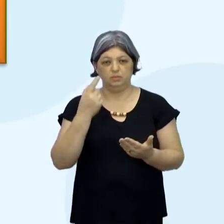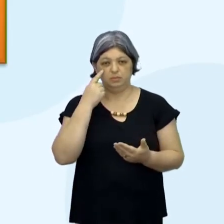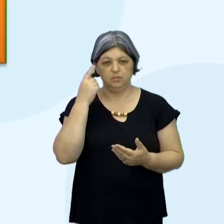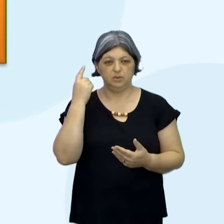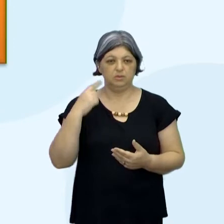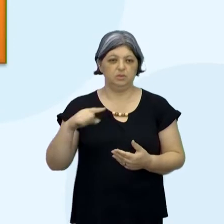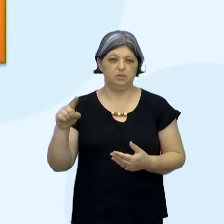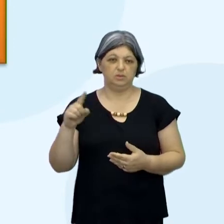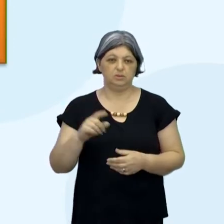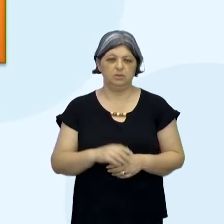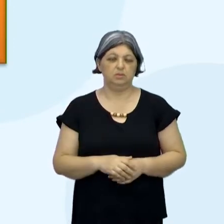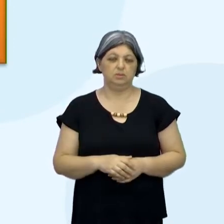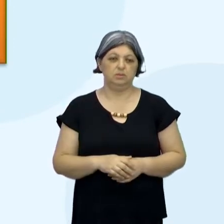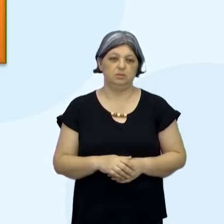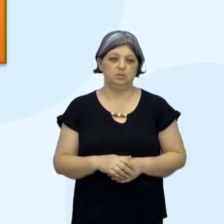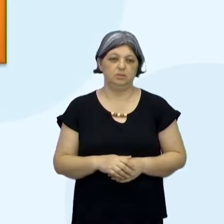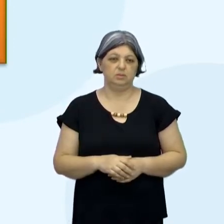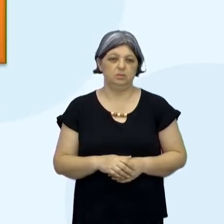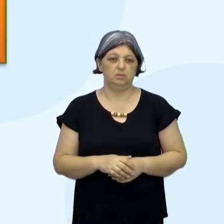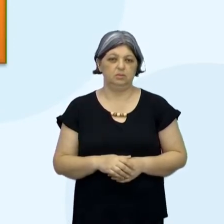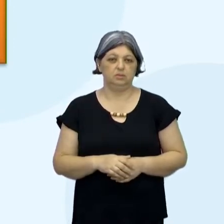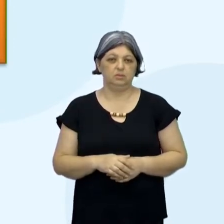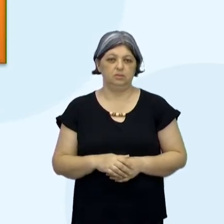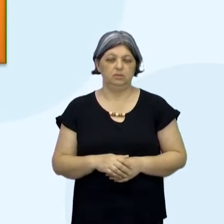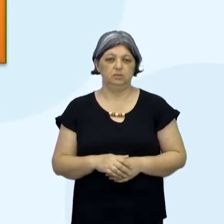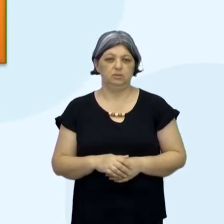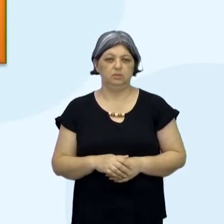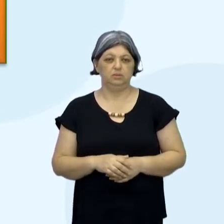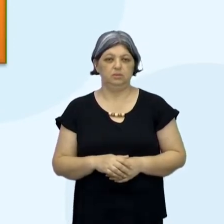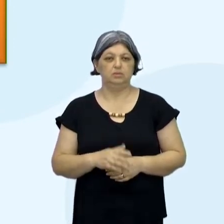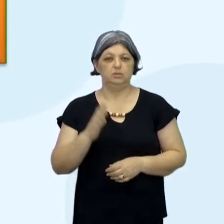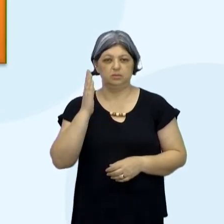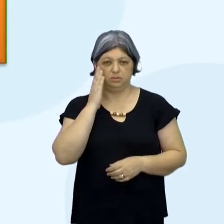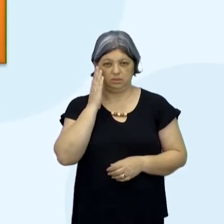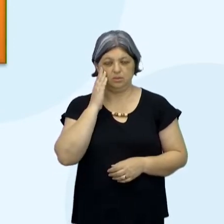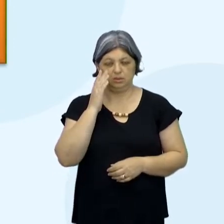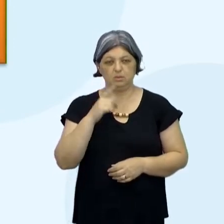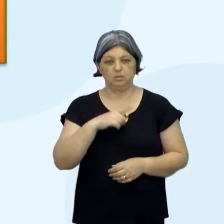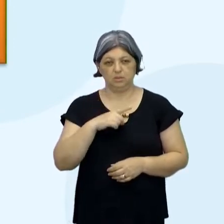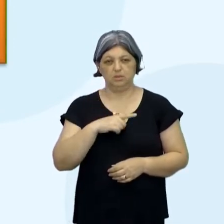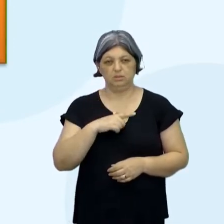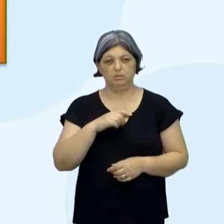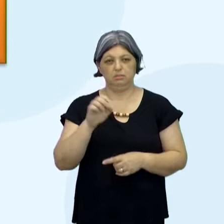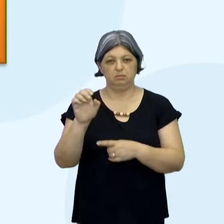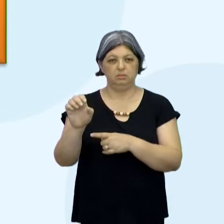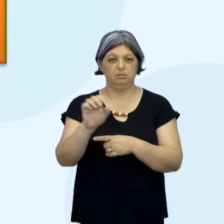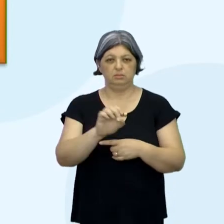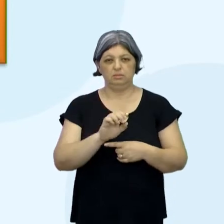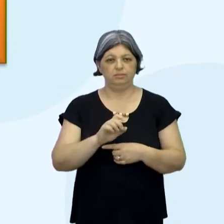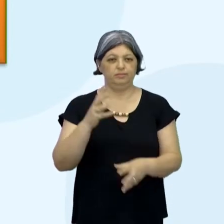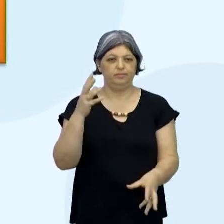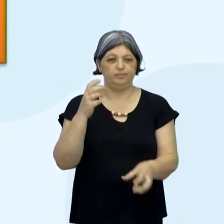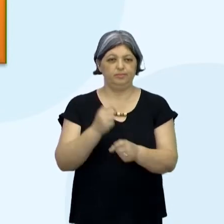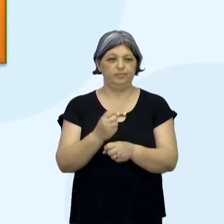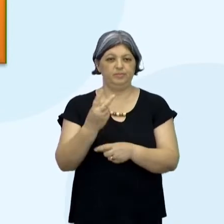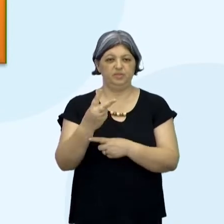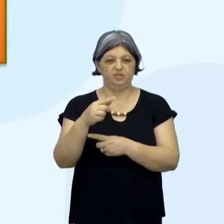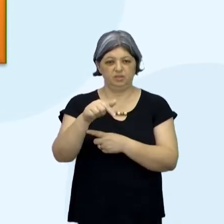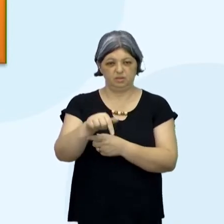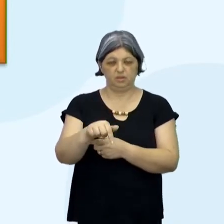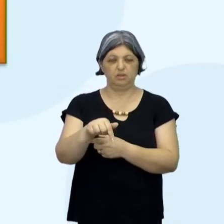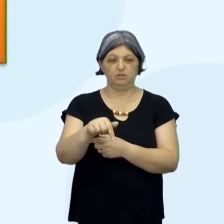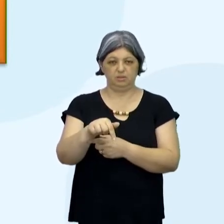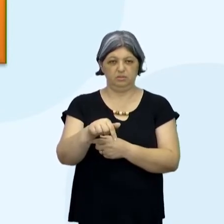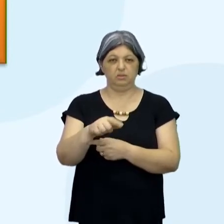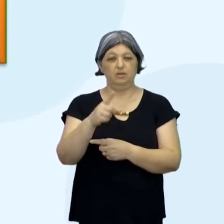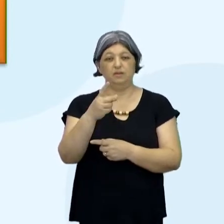né, estados, que a gente sabe que assim, unidades federativas a gente tem 27, né, ou seja, são